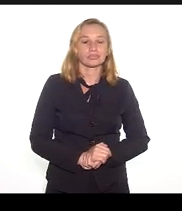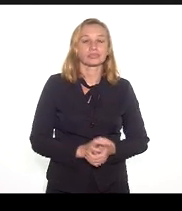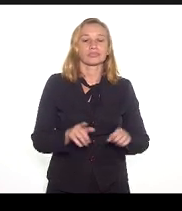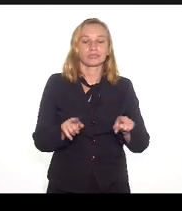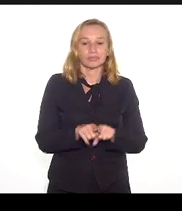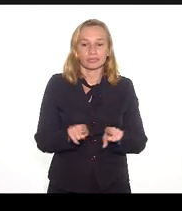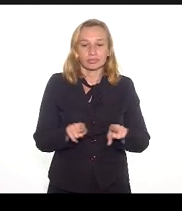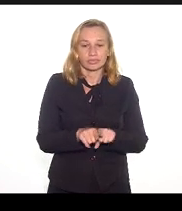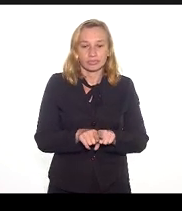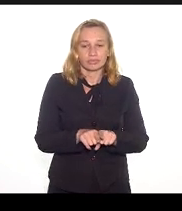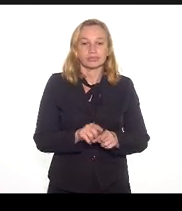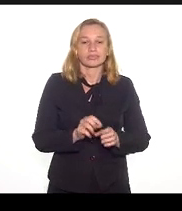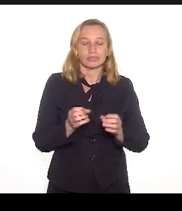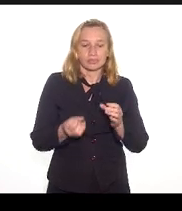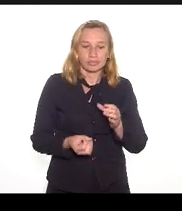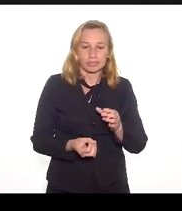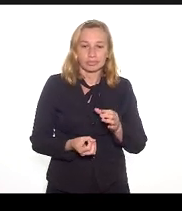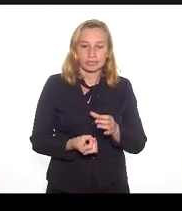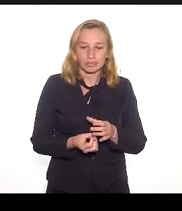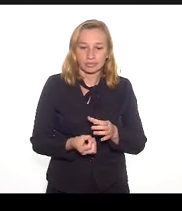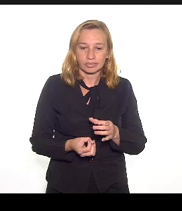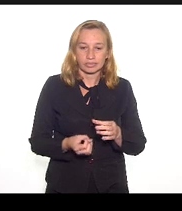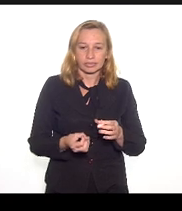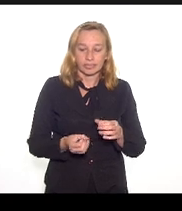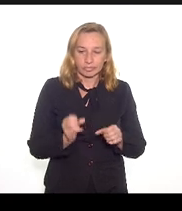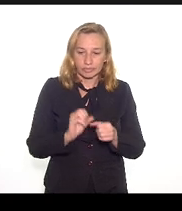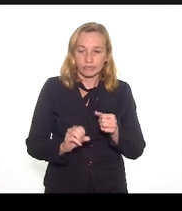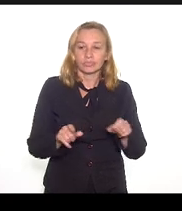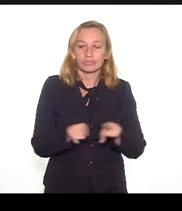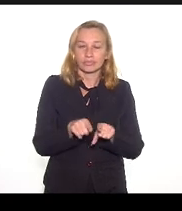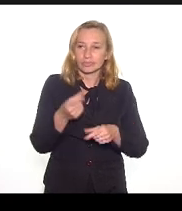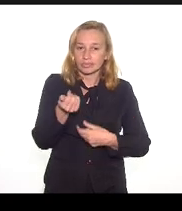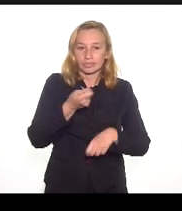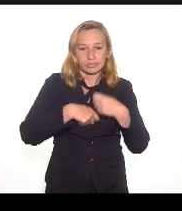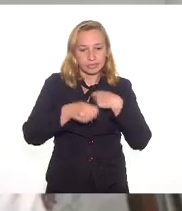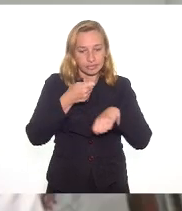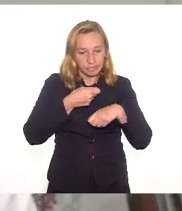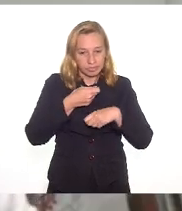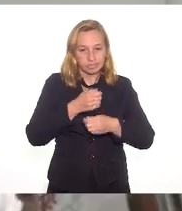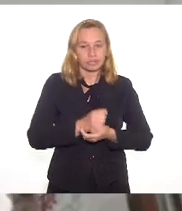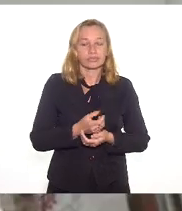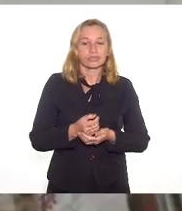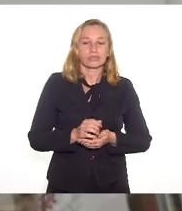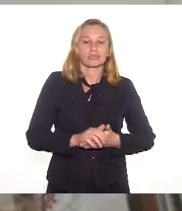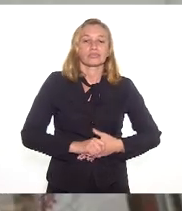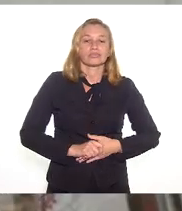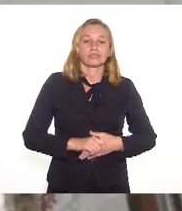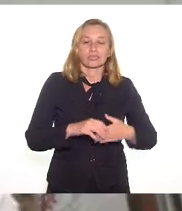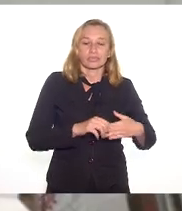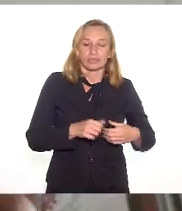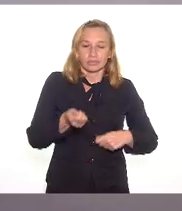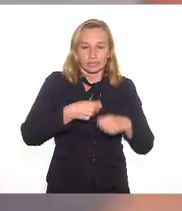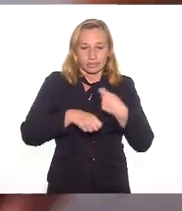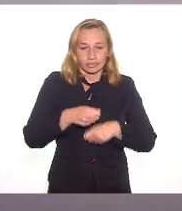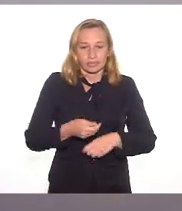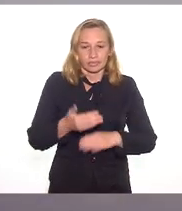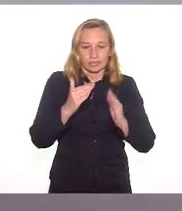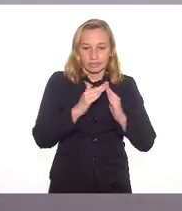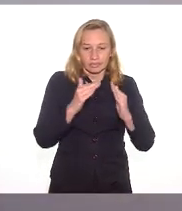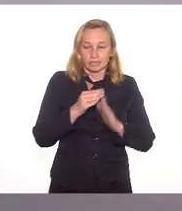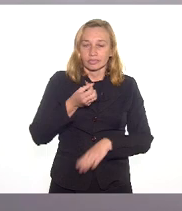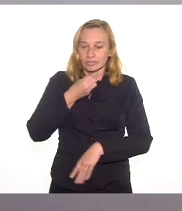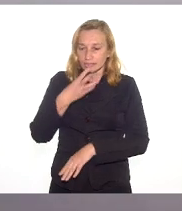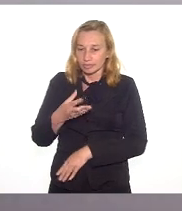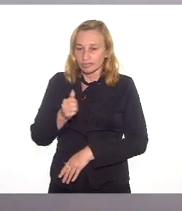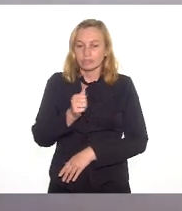que temos dado, que temos realizado, e também pela economia, pela austeridade no comando da casa, fruto da boa administração